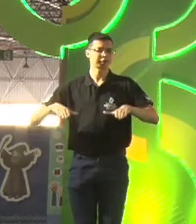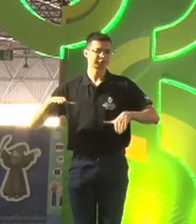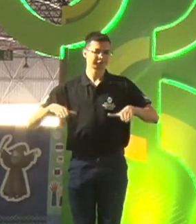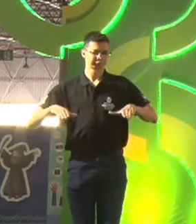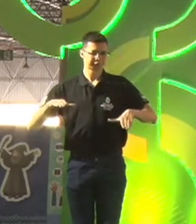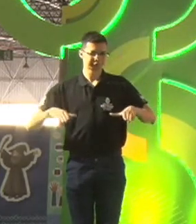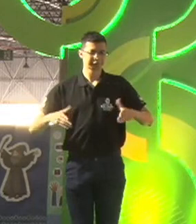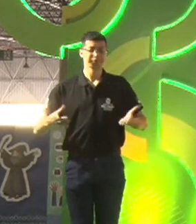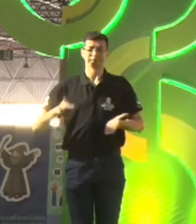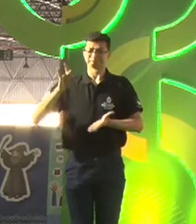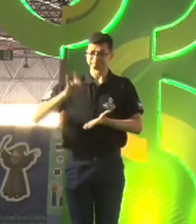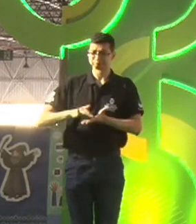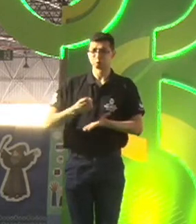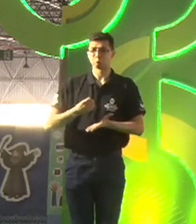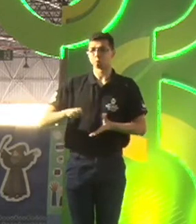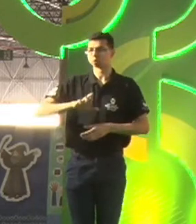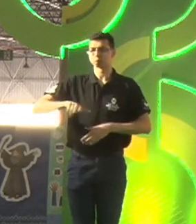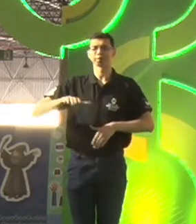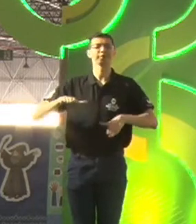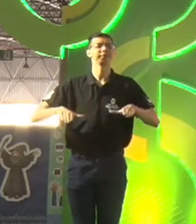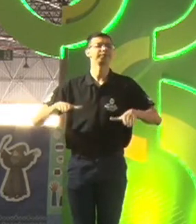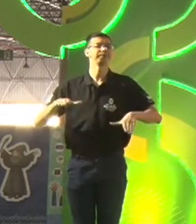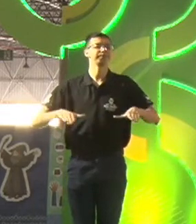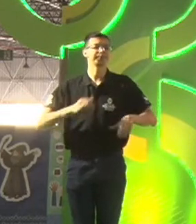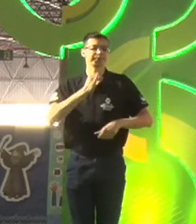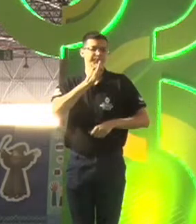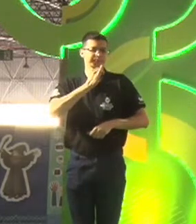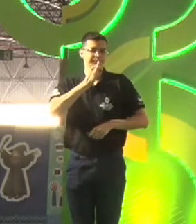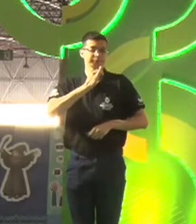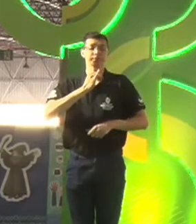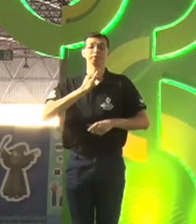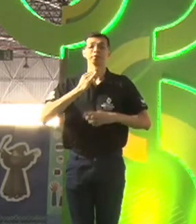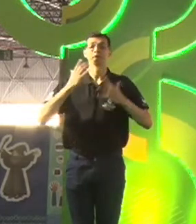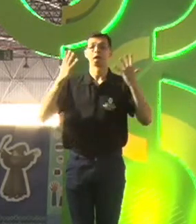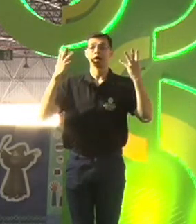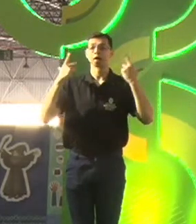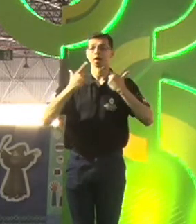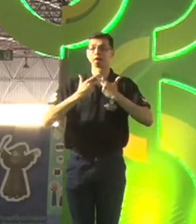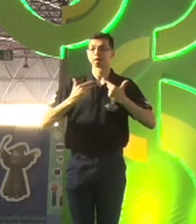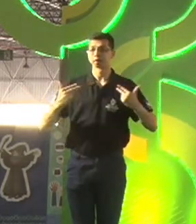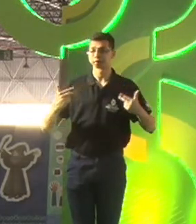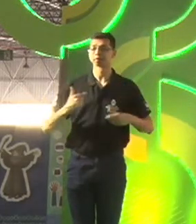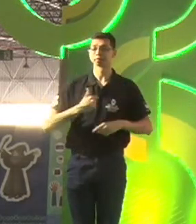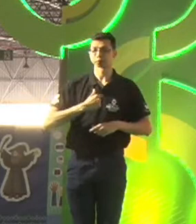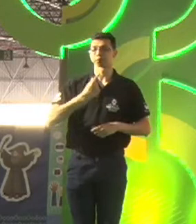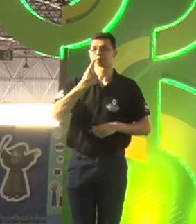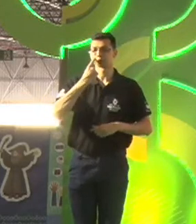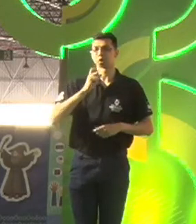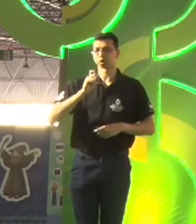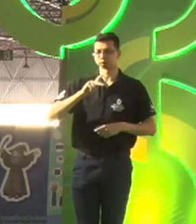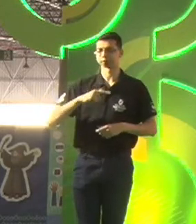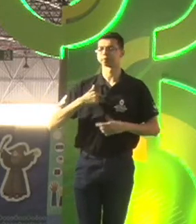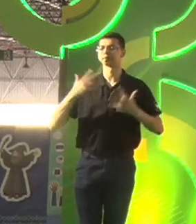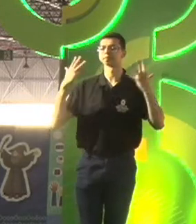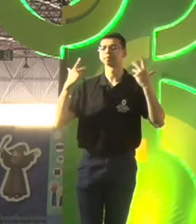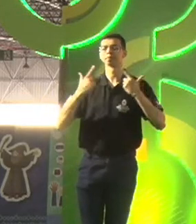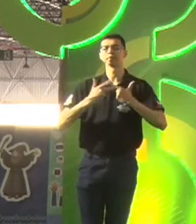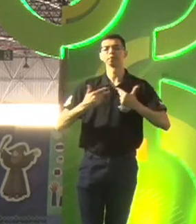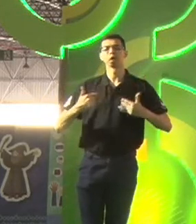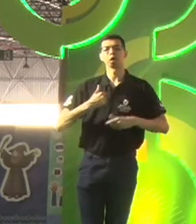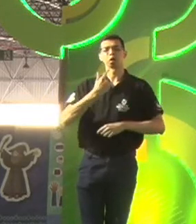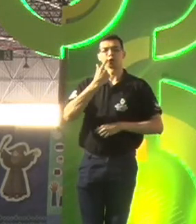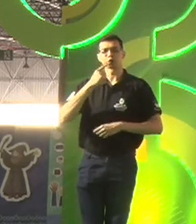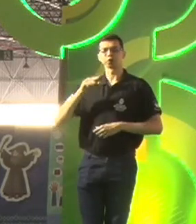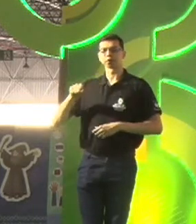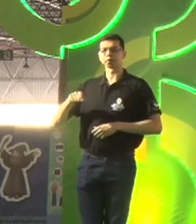Genuíno ou não seja um animal que eu estou interpretando ali a partir de n e